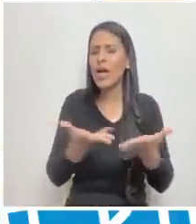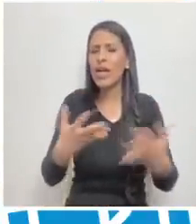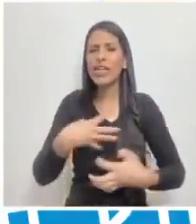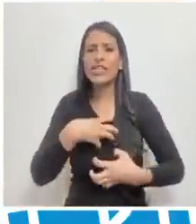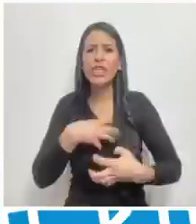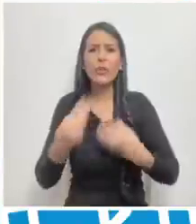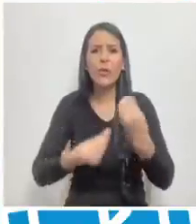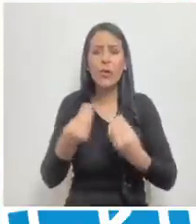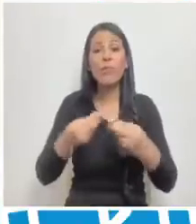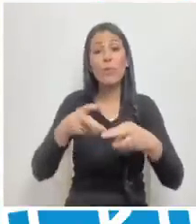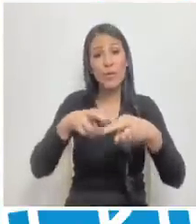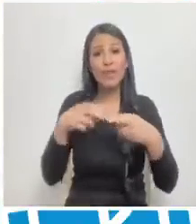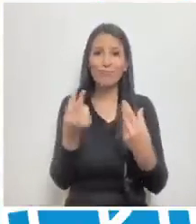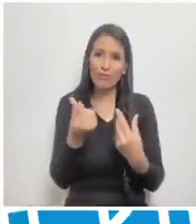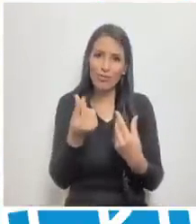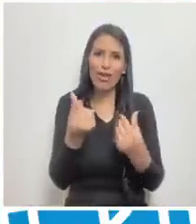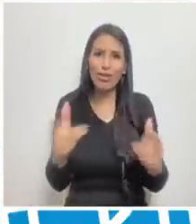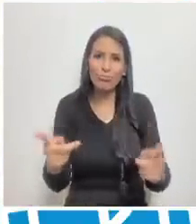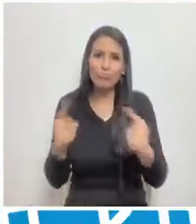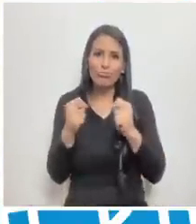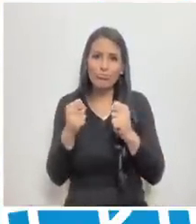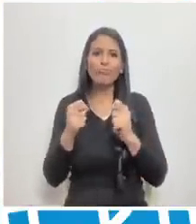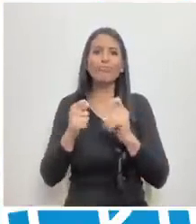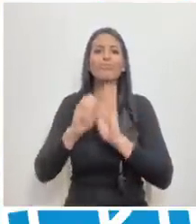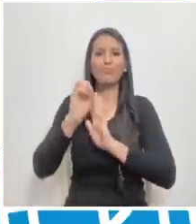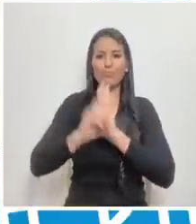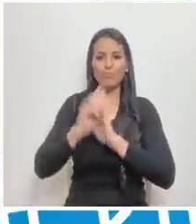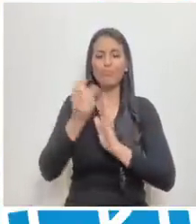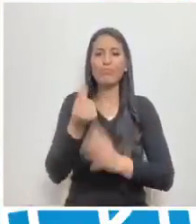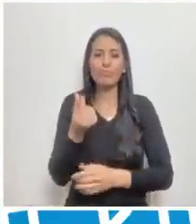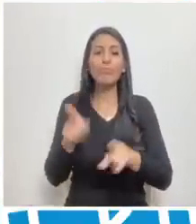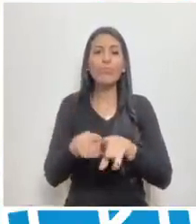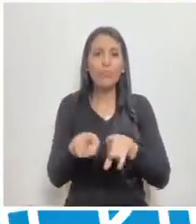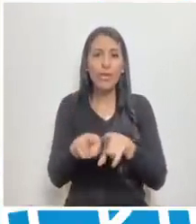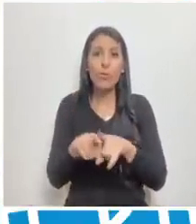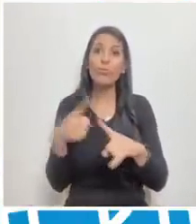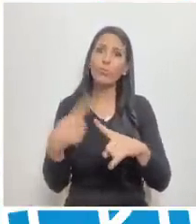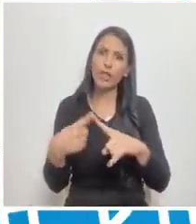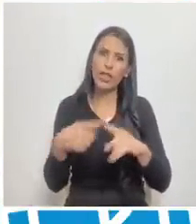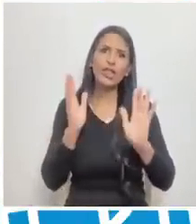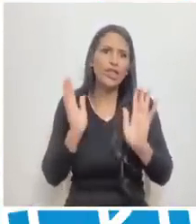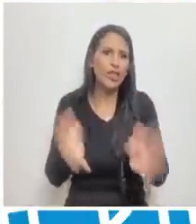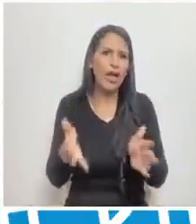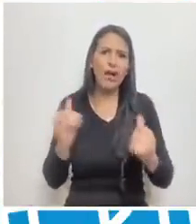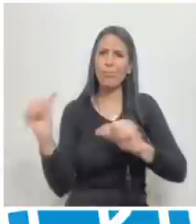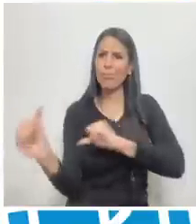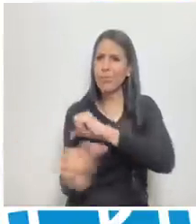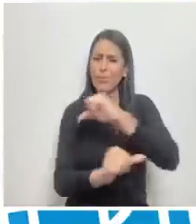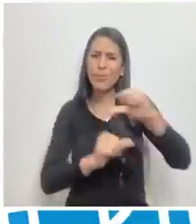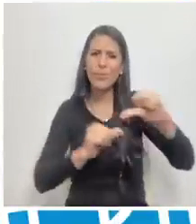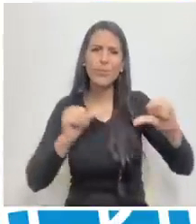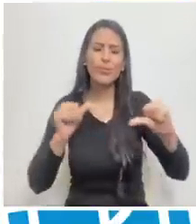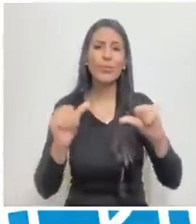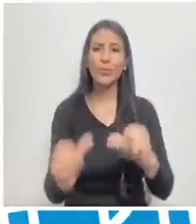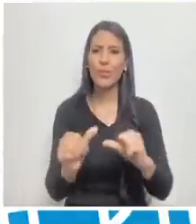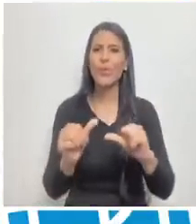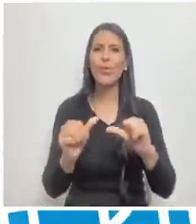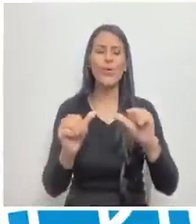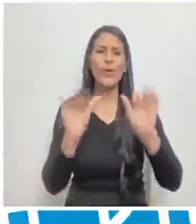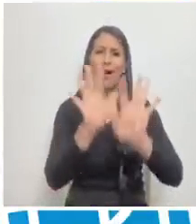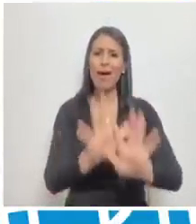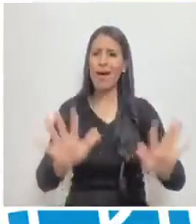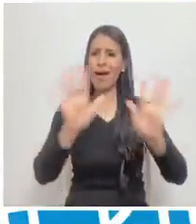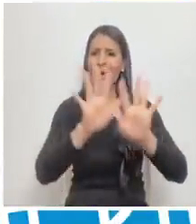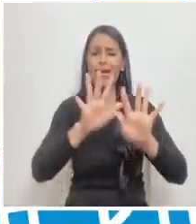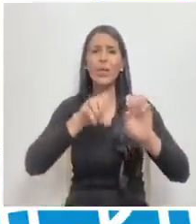dos recursos, já que houve uma grande mudança e transformação no ambiente, no contexto educacional, face